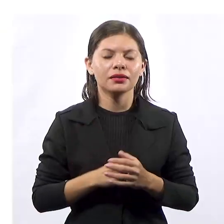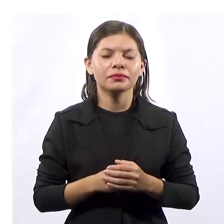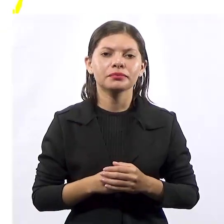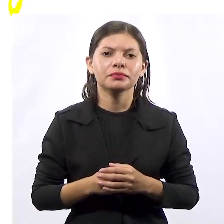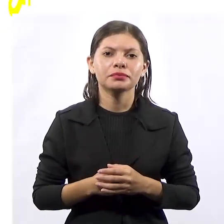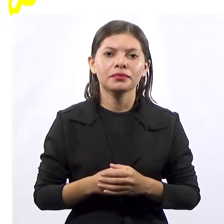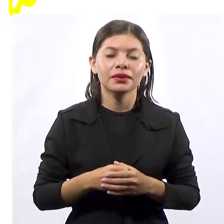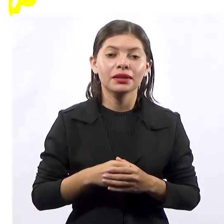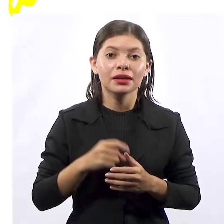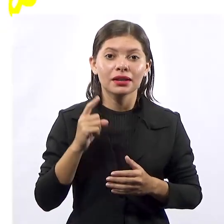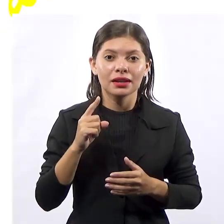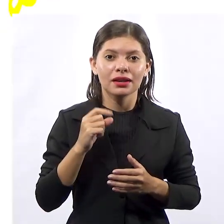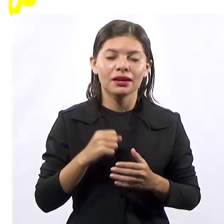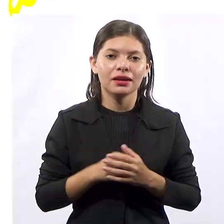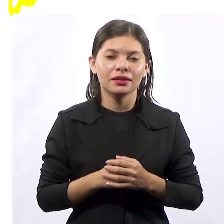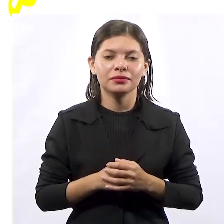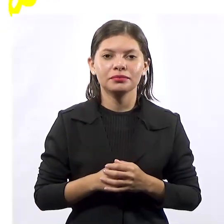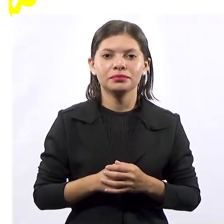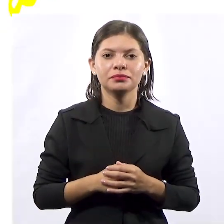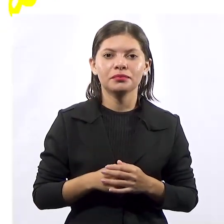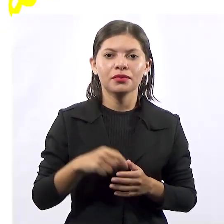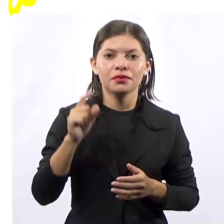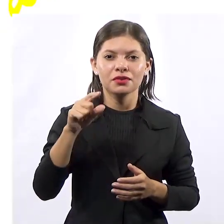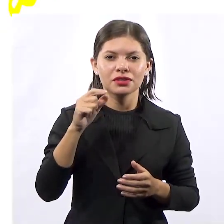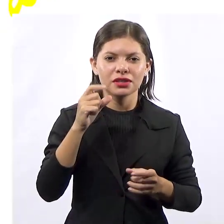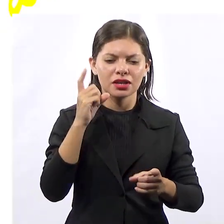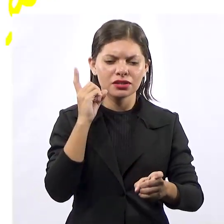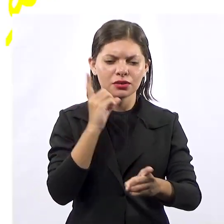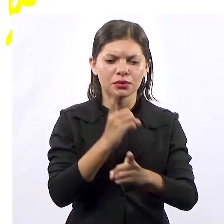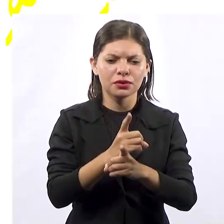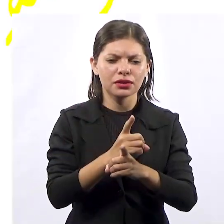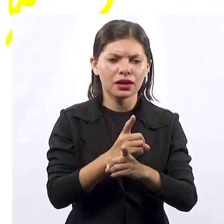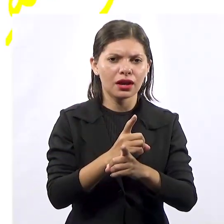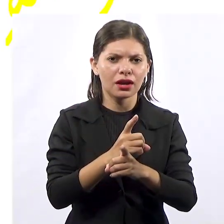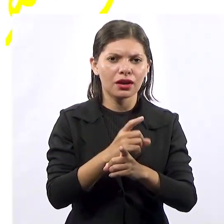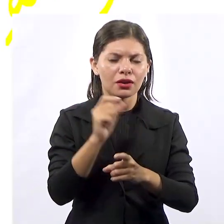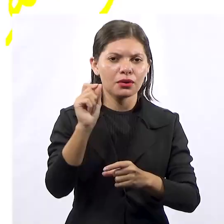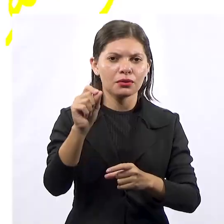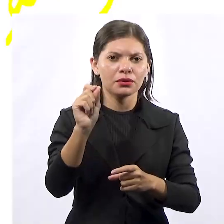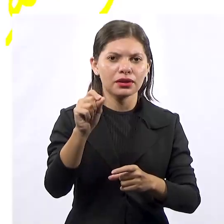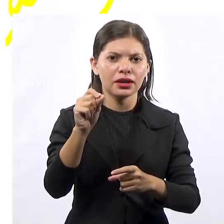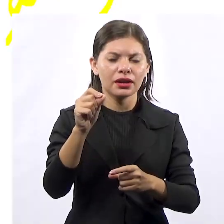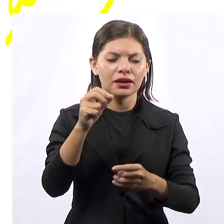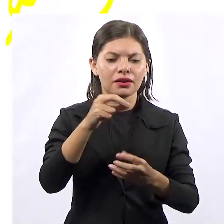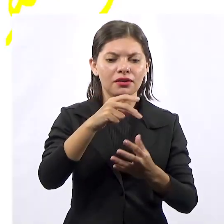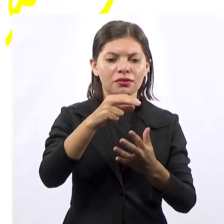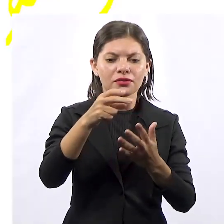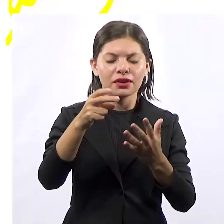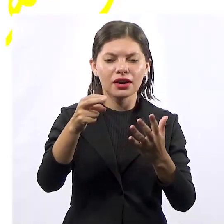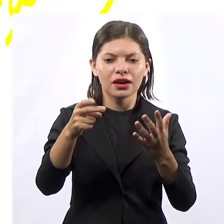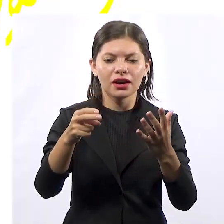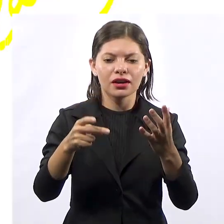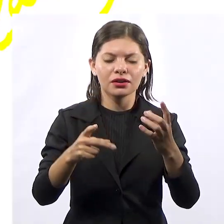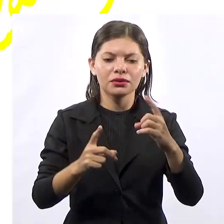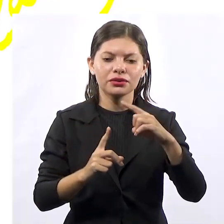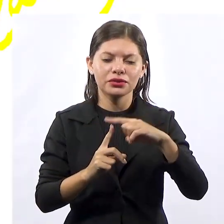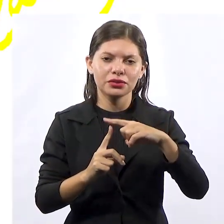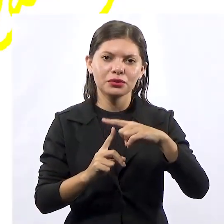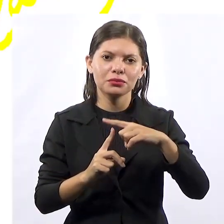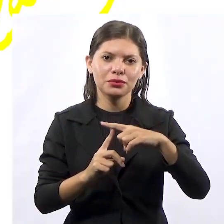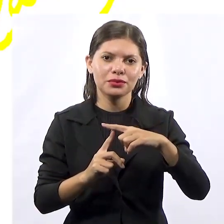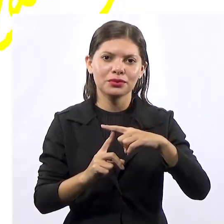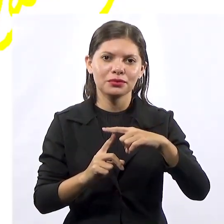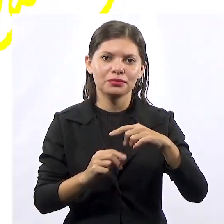2018. Por quê? Porque lá, nessa norma, vocês vão encontrar os diferentes, né, tipos de